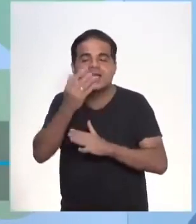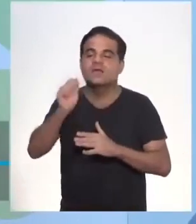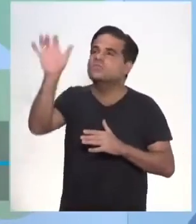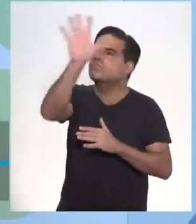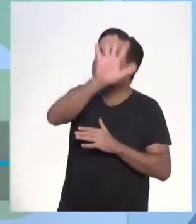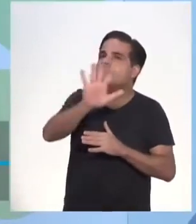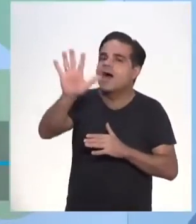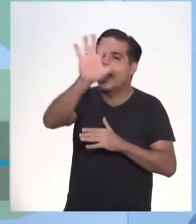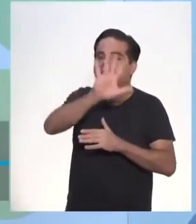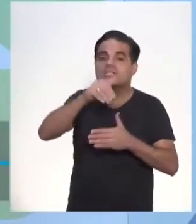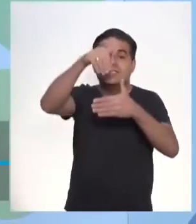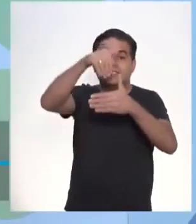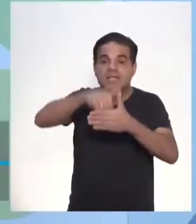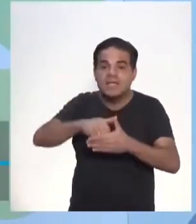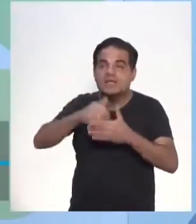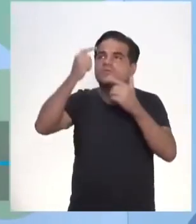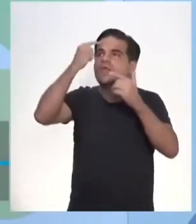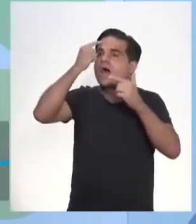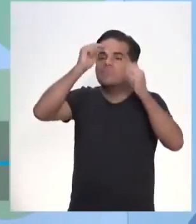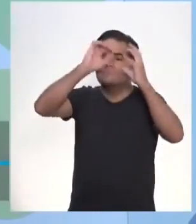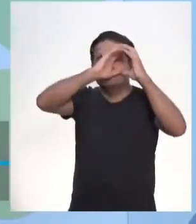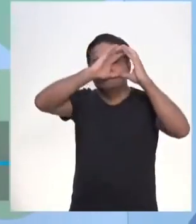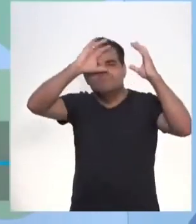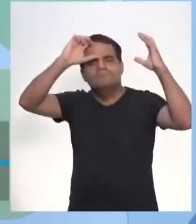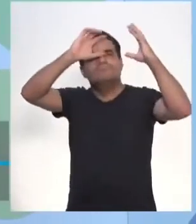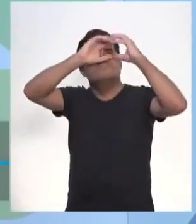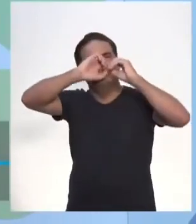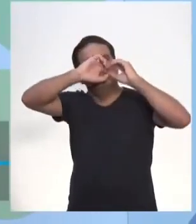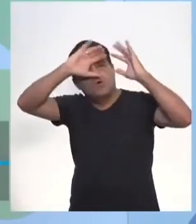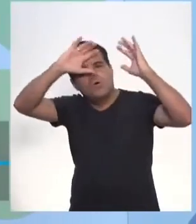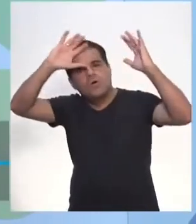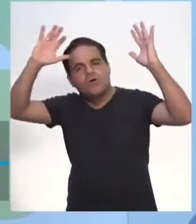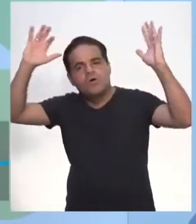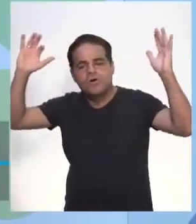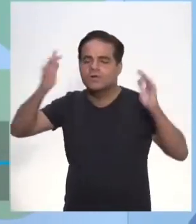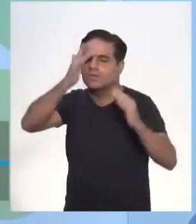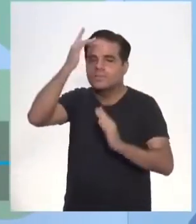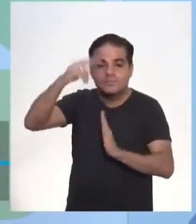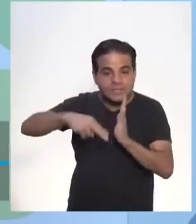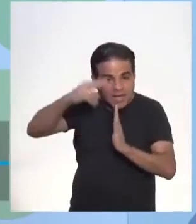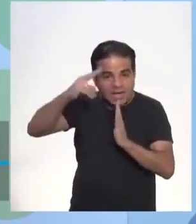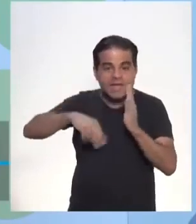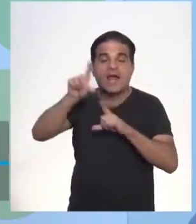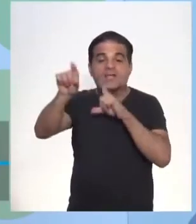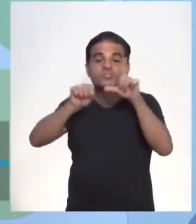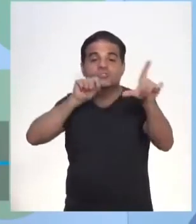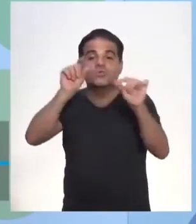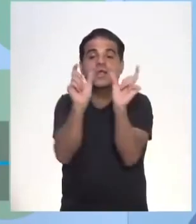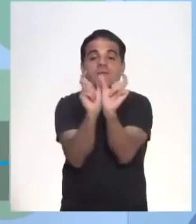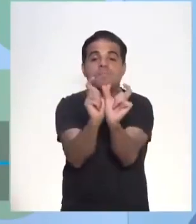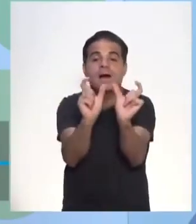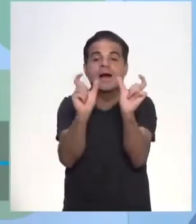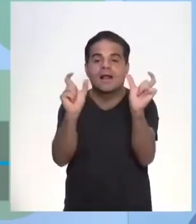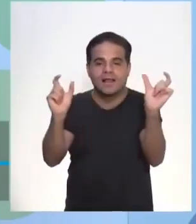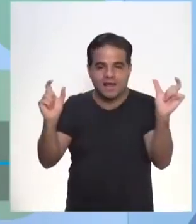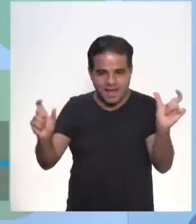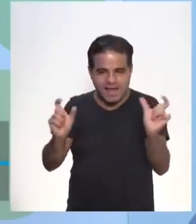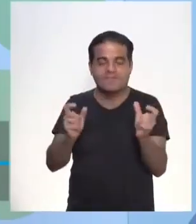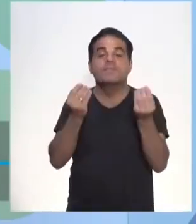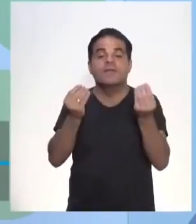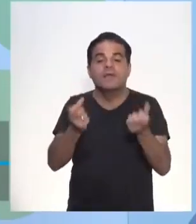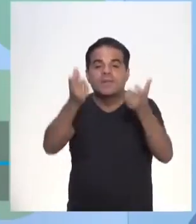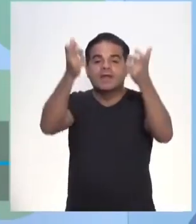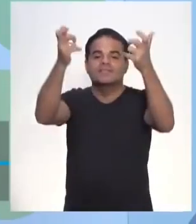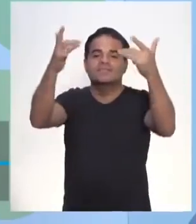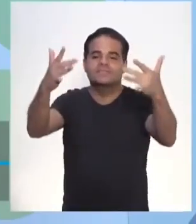imagem dentro da cabeça de quem lê o poema. Então essa é a ideia, o uso vocabular, a escolha das palavras para